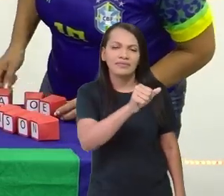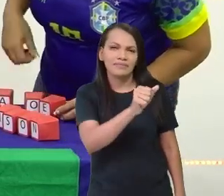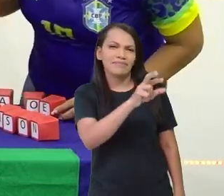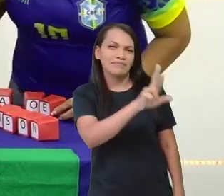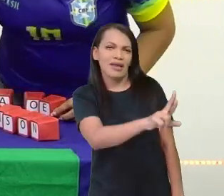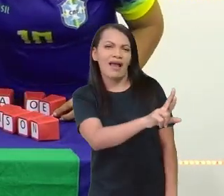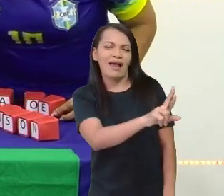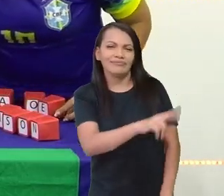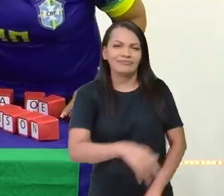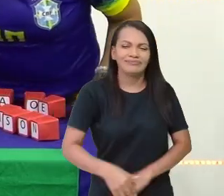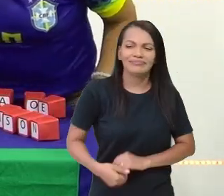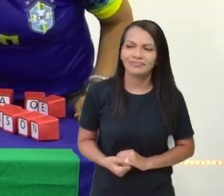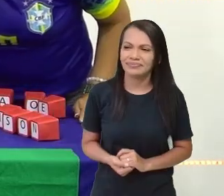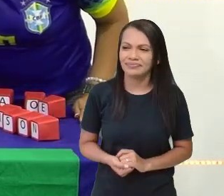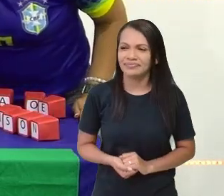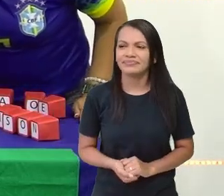Cadê?